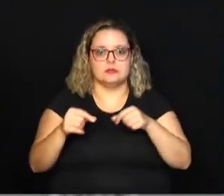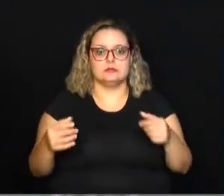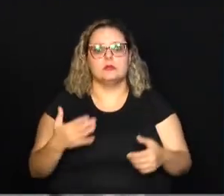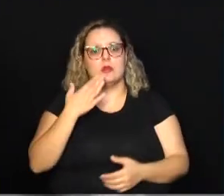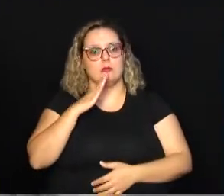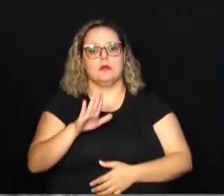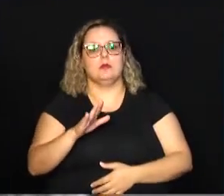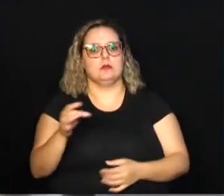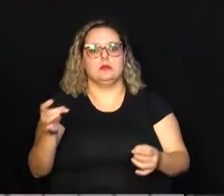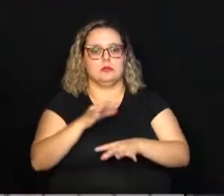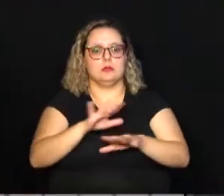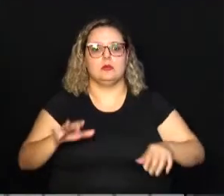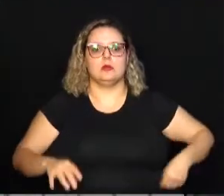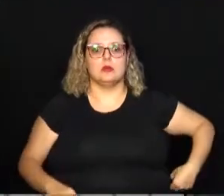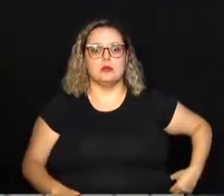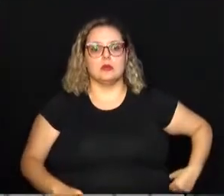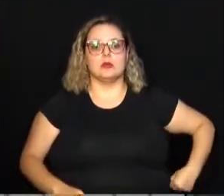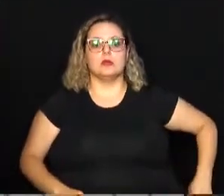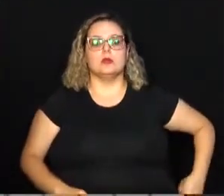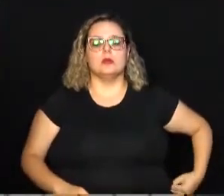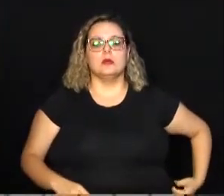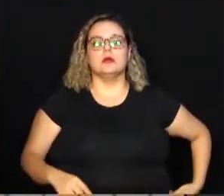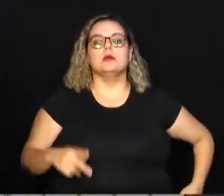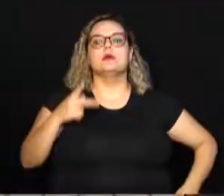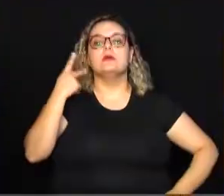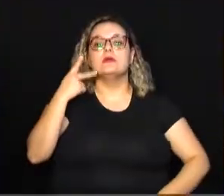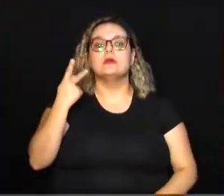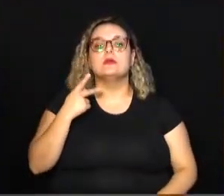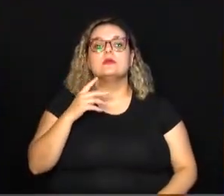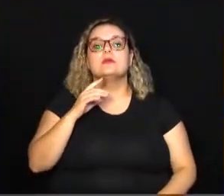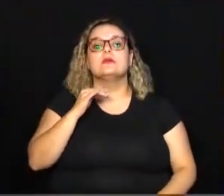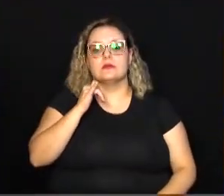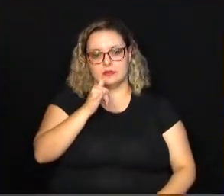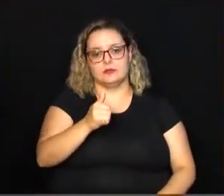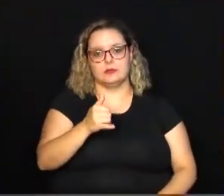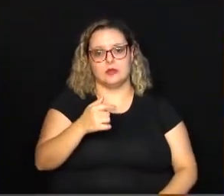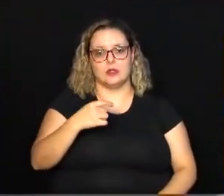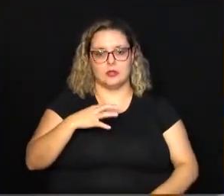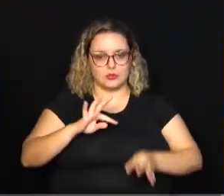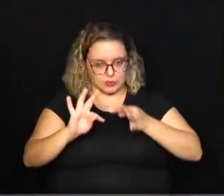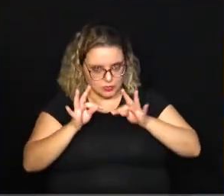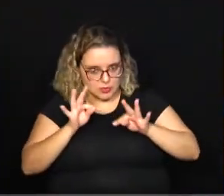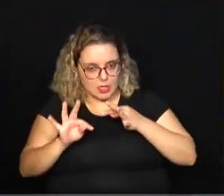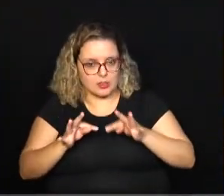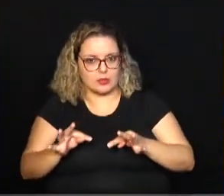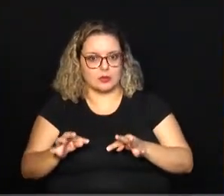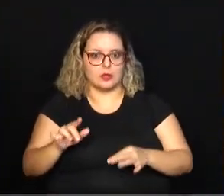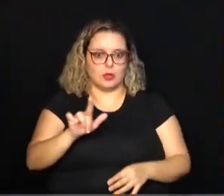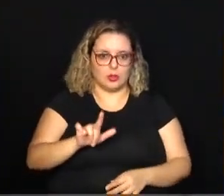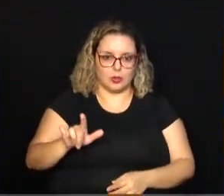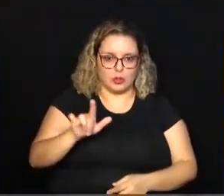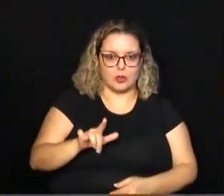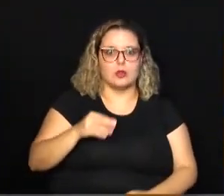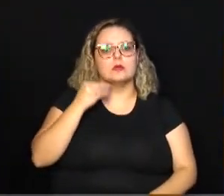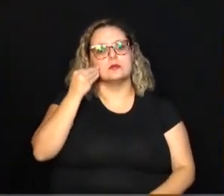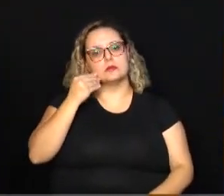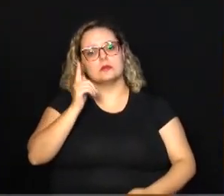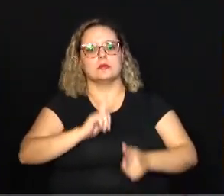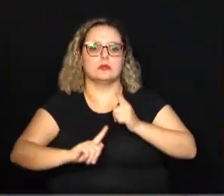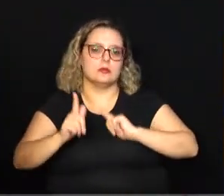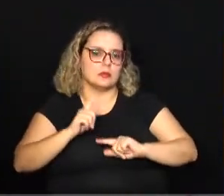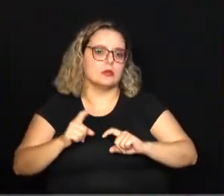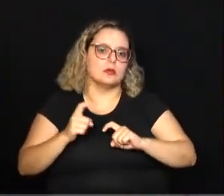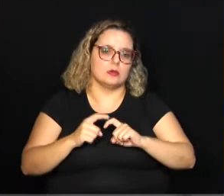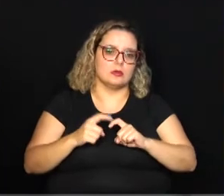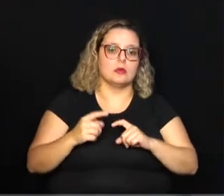aqui. Não, tudo bem. Vereador, deixa eu fazer um comentário seguinte. Eu sou um técnico, óbvio, tenho experiência em gestão médica,